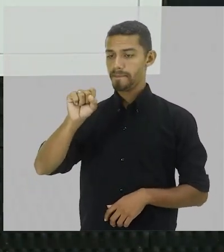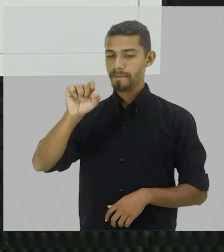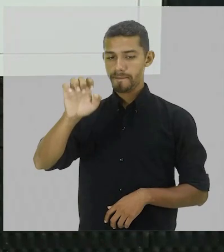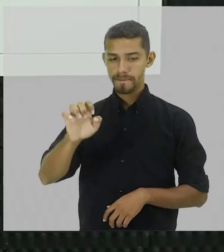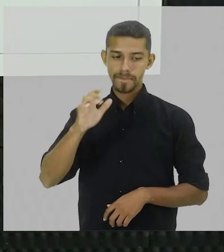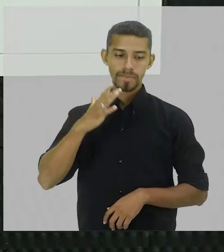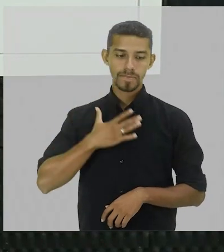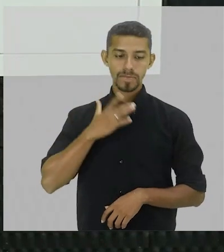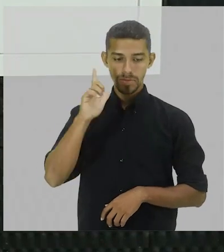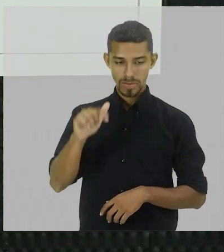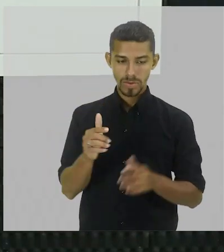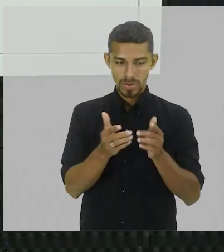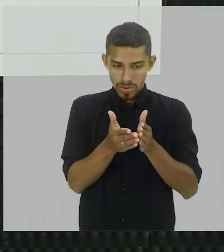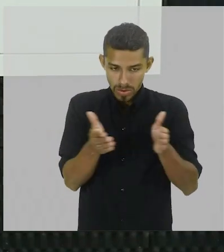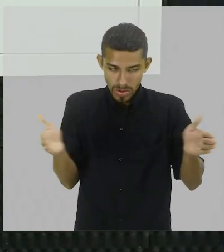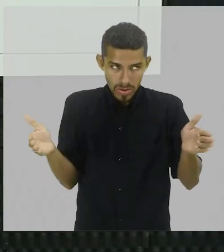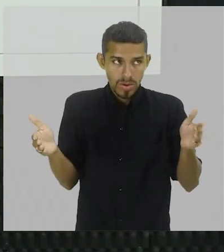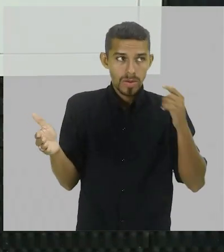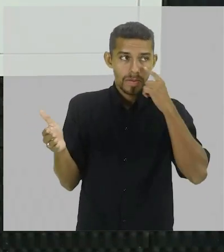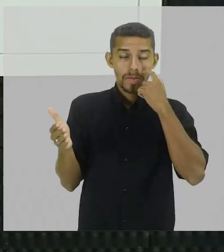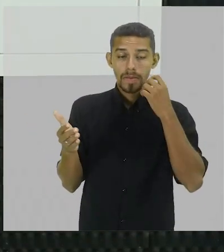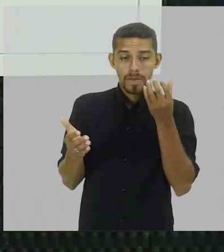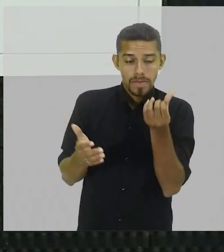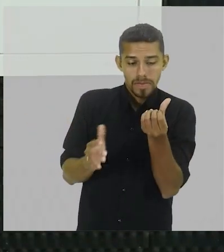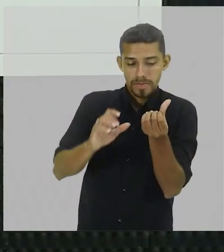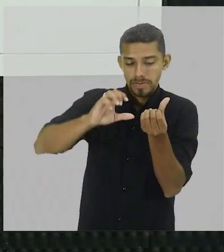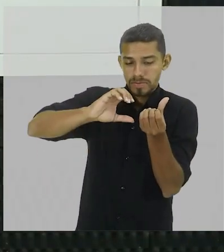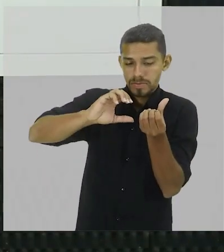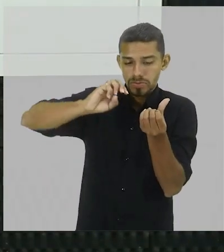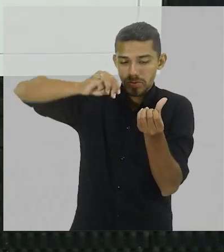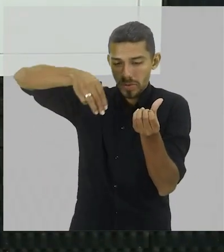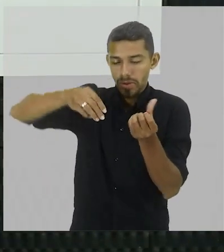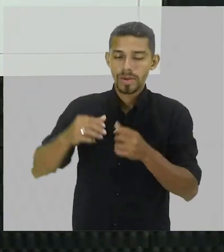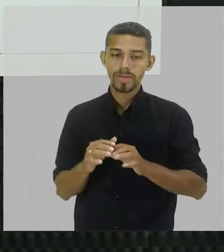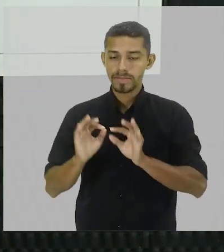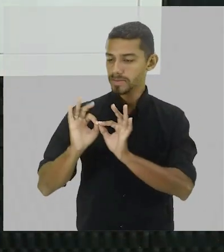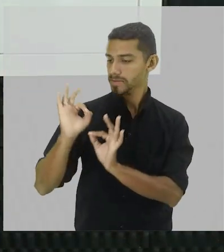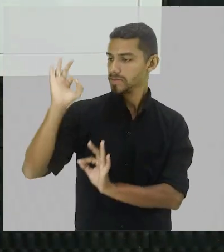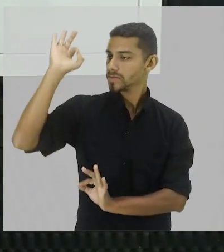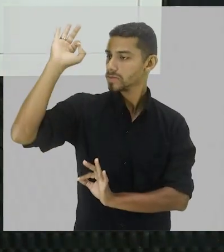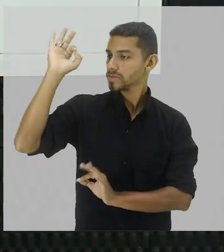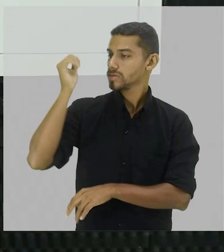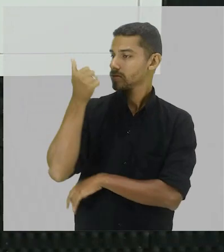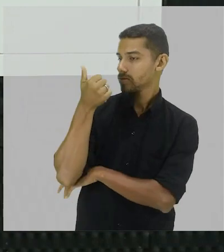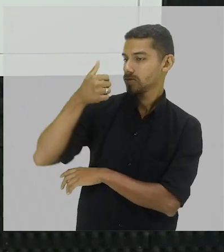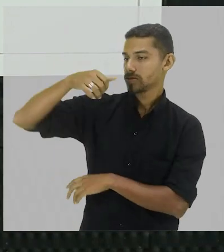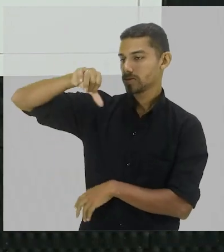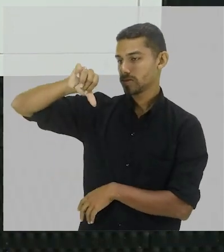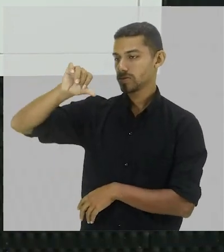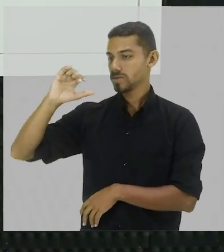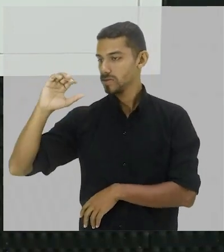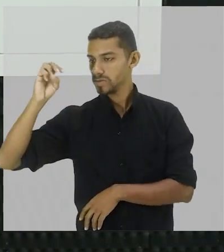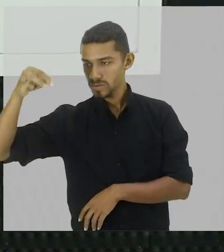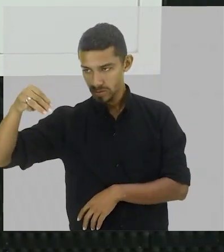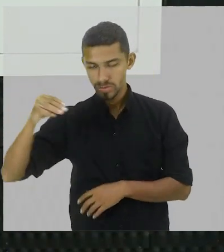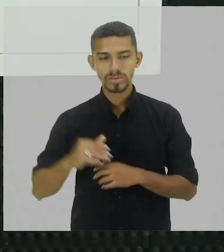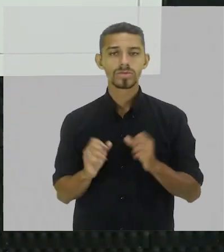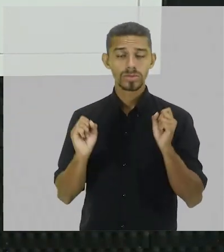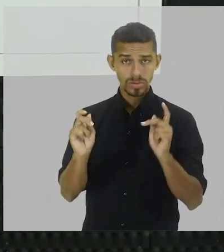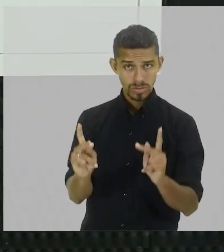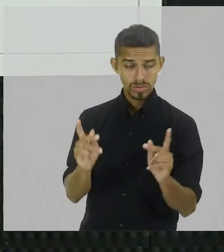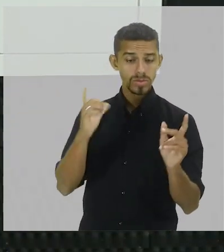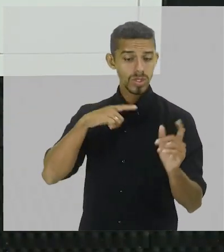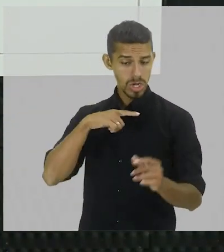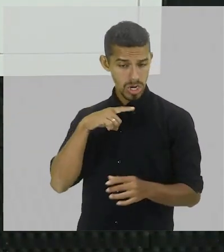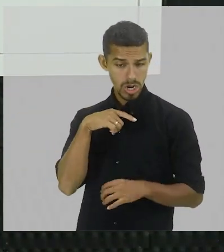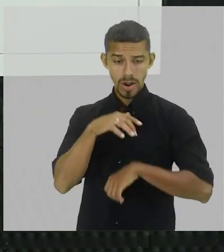é 6 centímetros e a altura toda é igual a 19. Outra informação importante é que ele fala que esses blocos eles